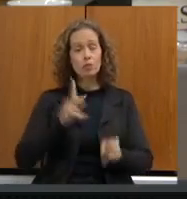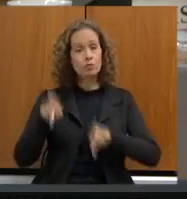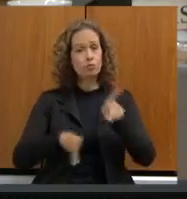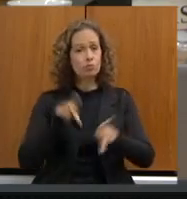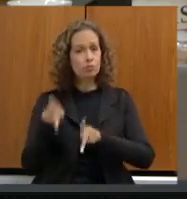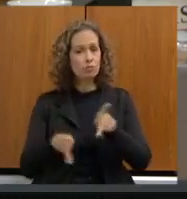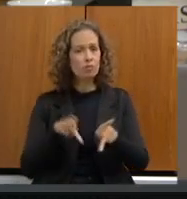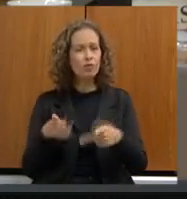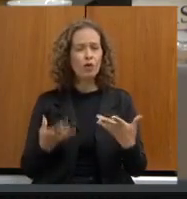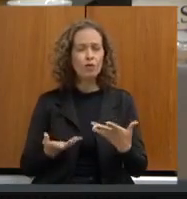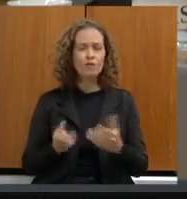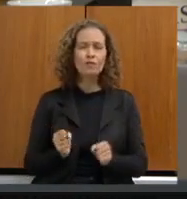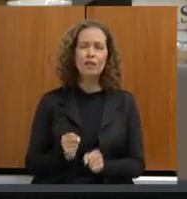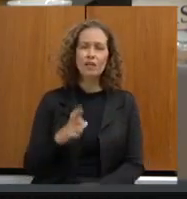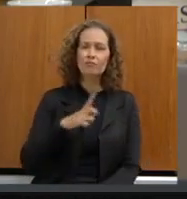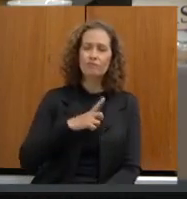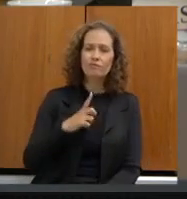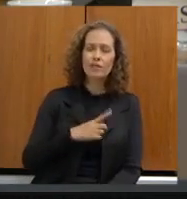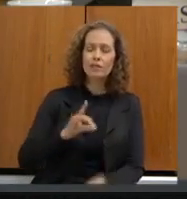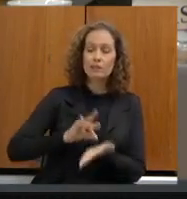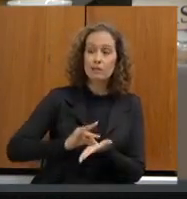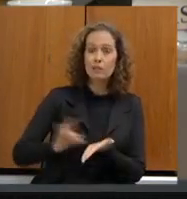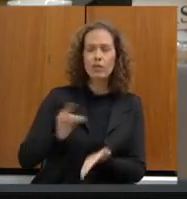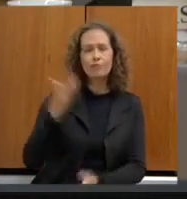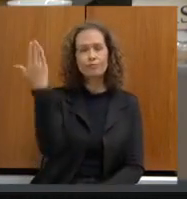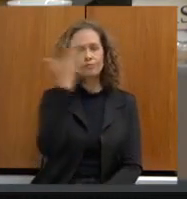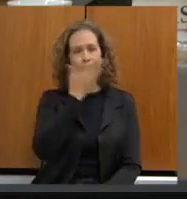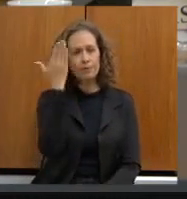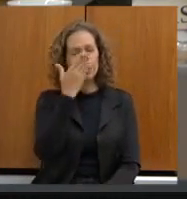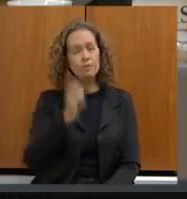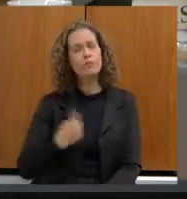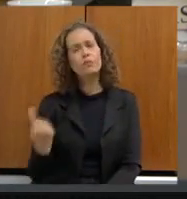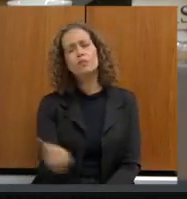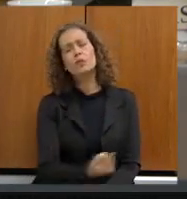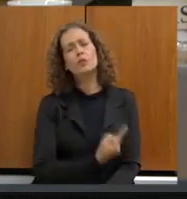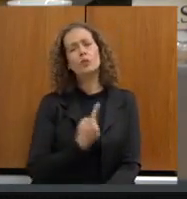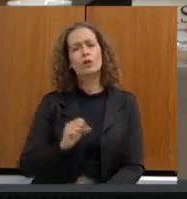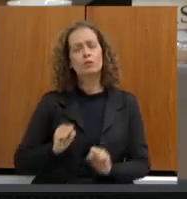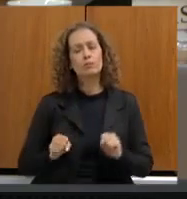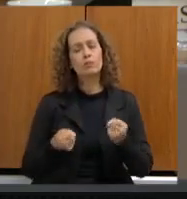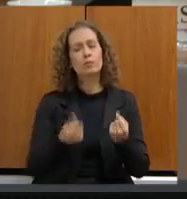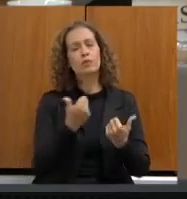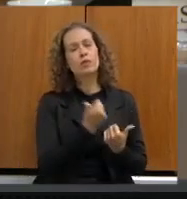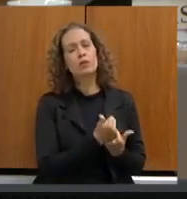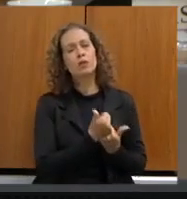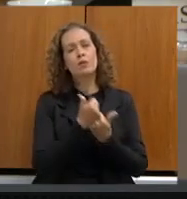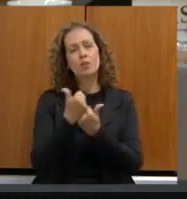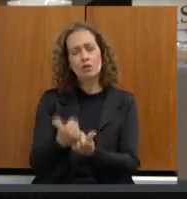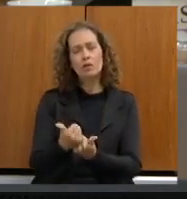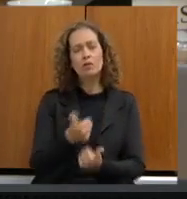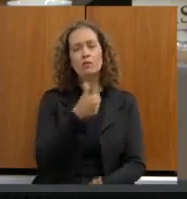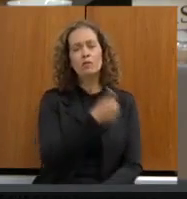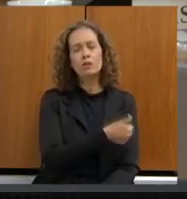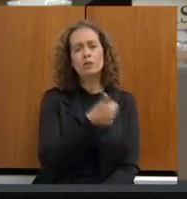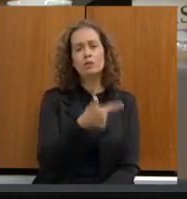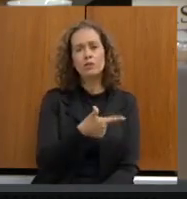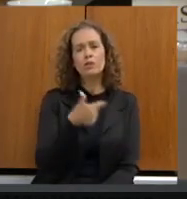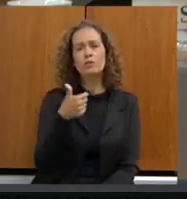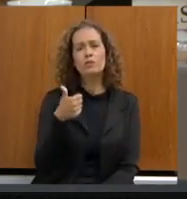enfrentando essa essa esse inimigo invisível nós nos colocamos e apoiando em com 121